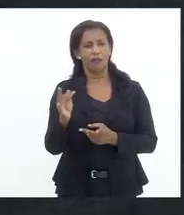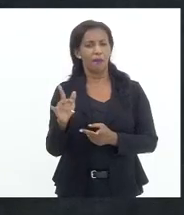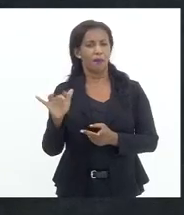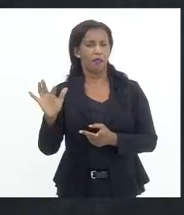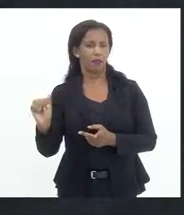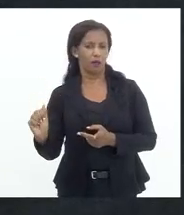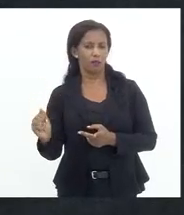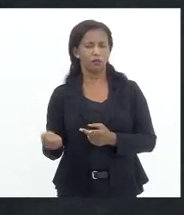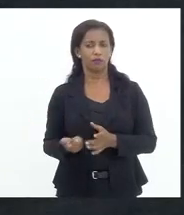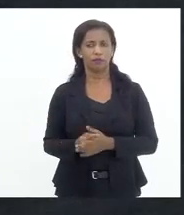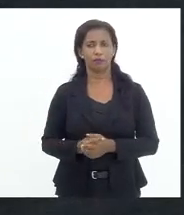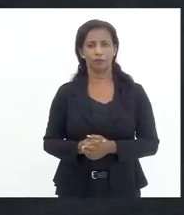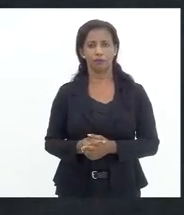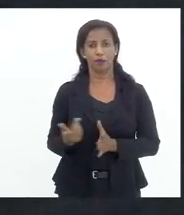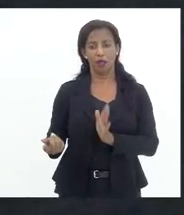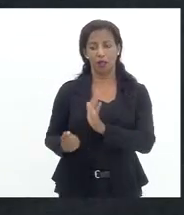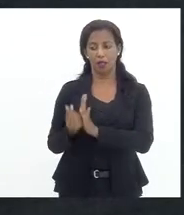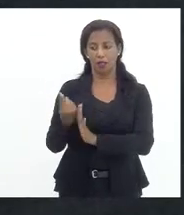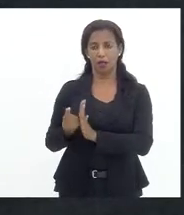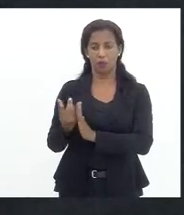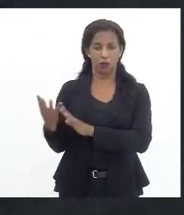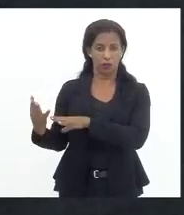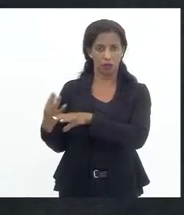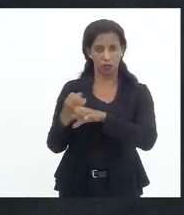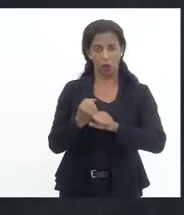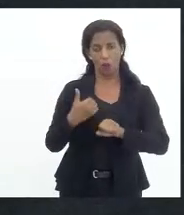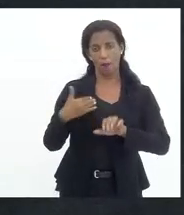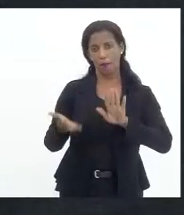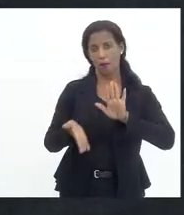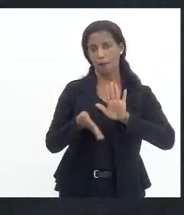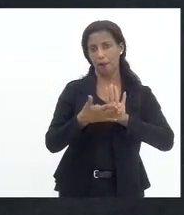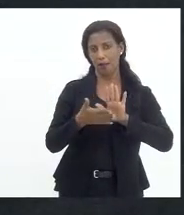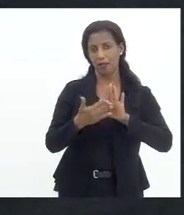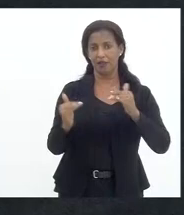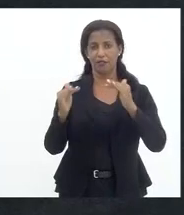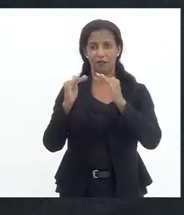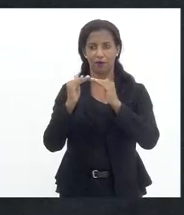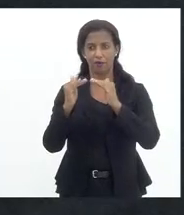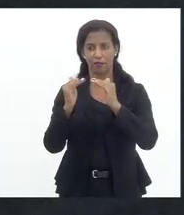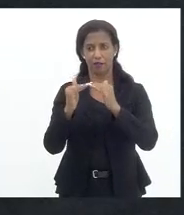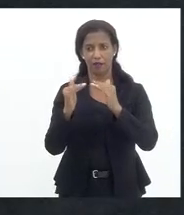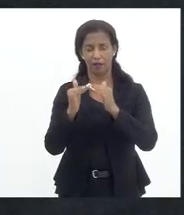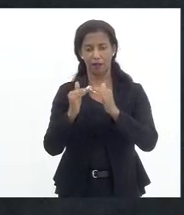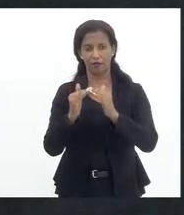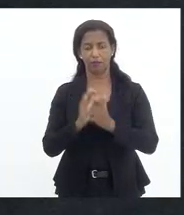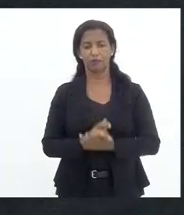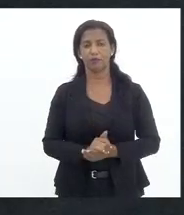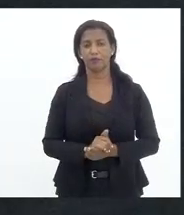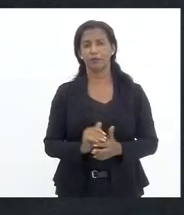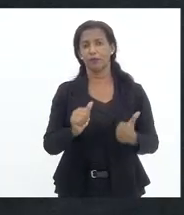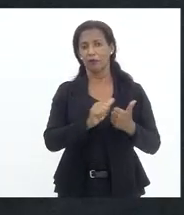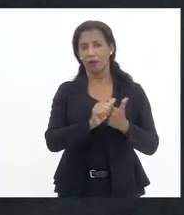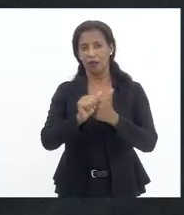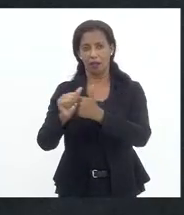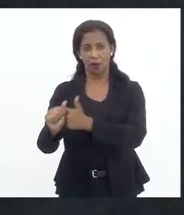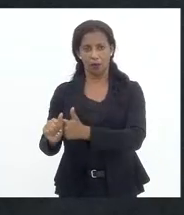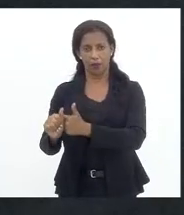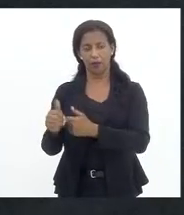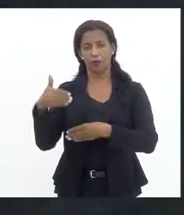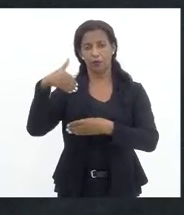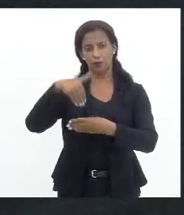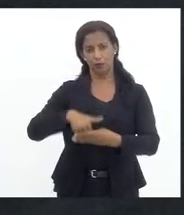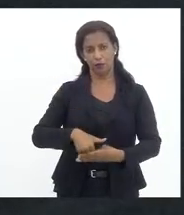qual, na tributação, o meu parecer é favorável, acompanhando o